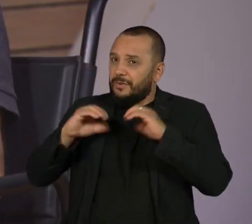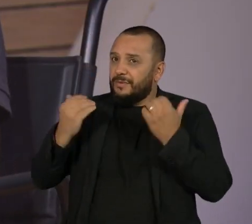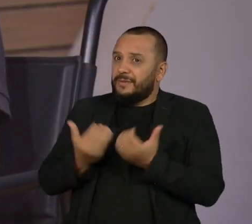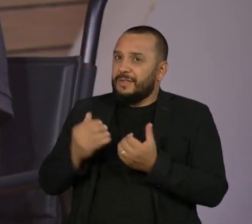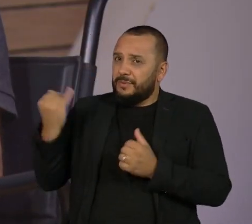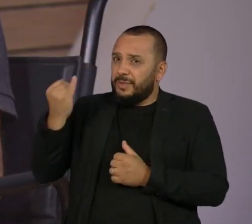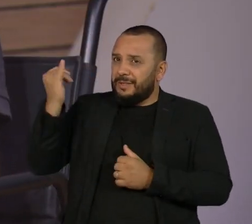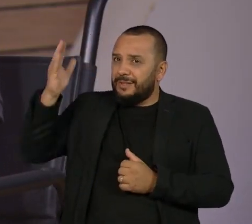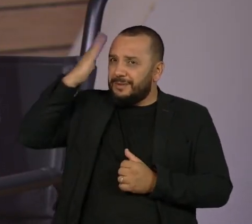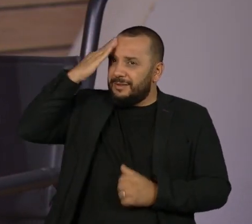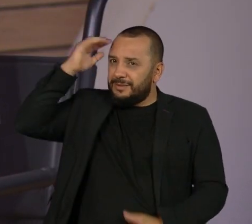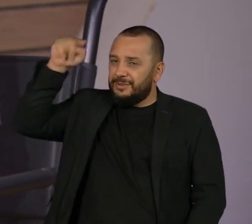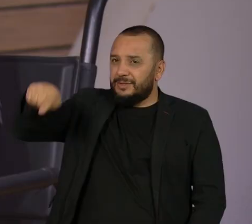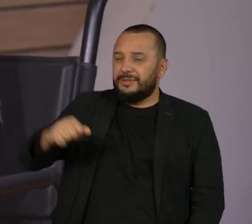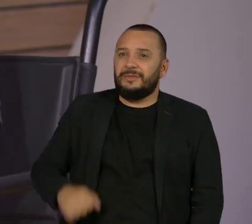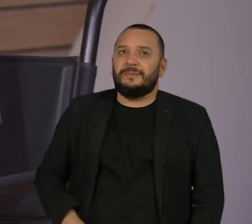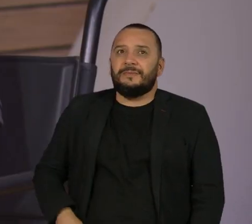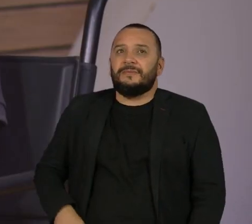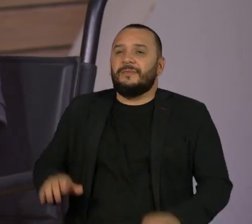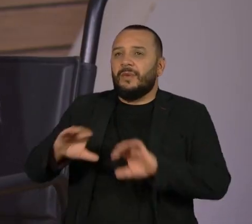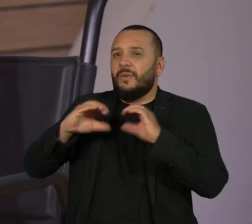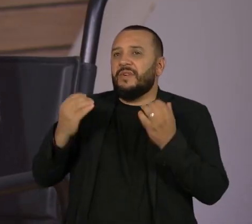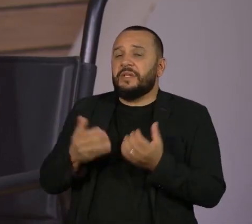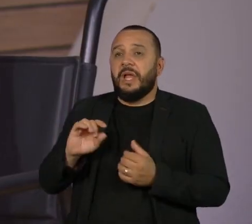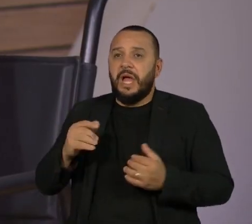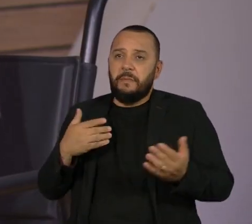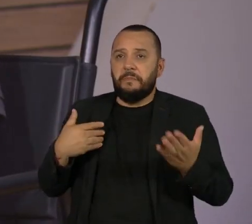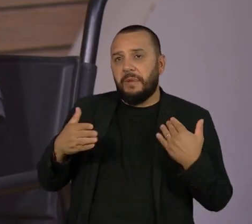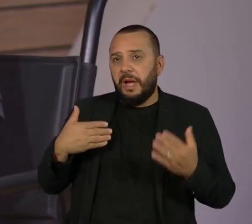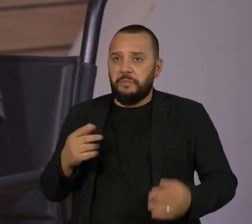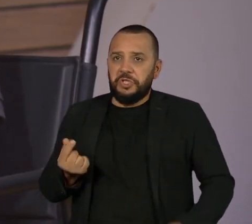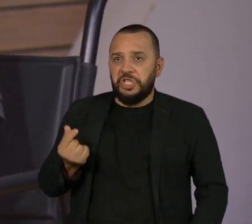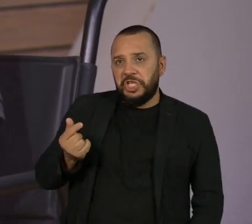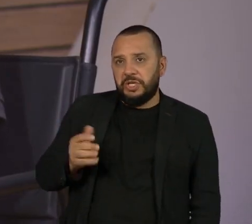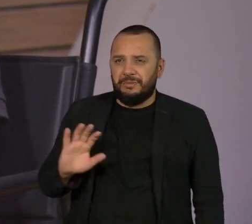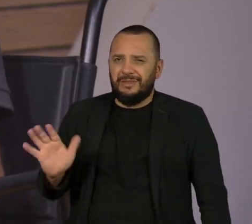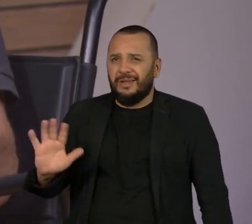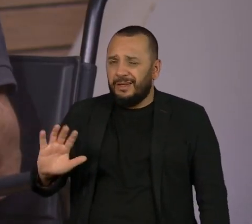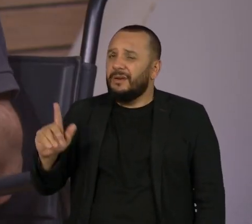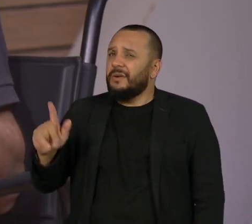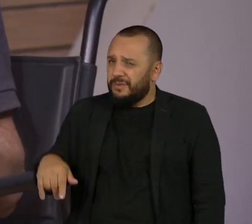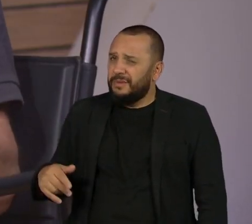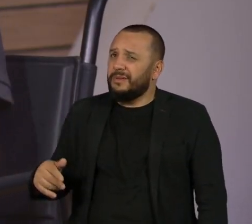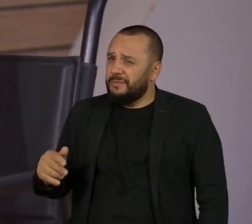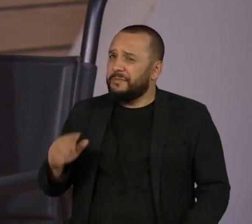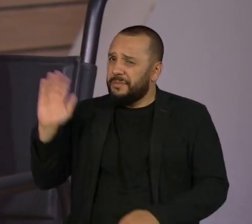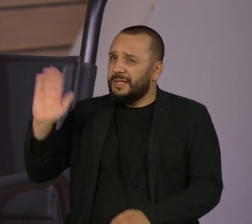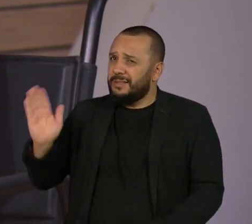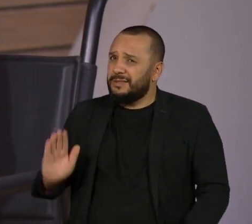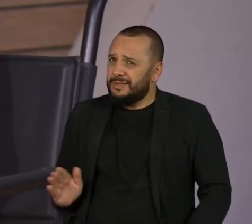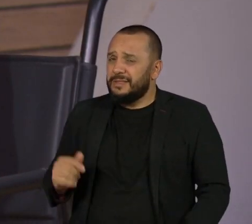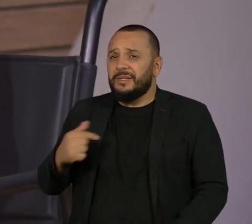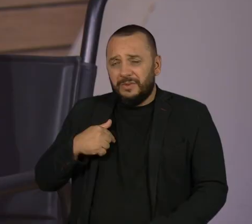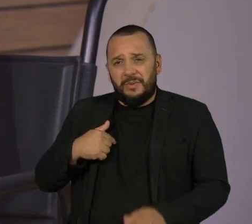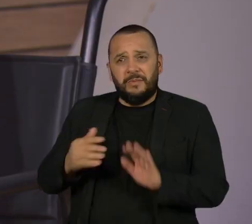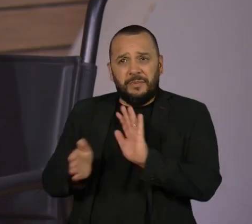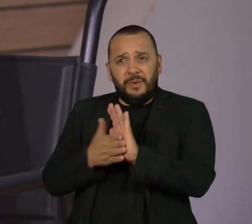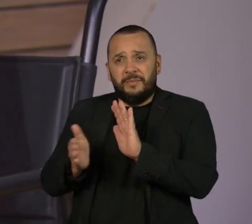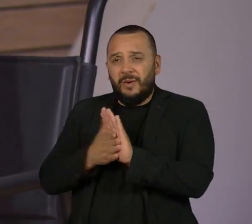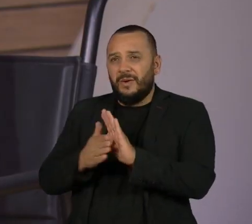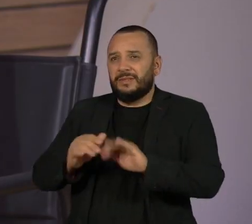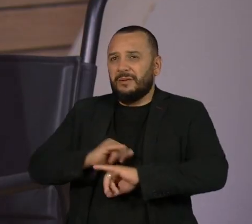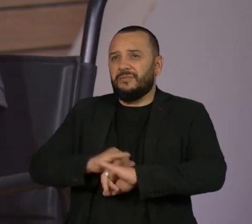isso. Essas conferências não são papo de gringo, não foi feito para impedir o Brasil de desenvolver. O Brasil levou essa proposta para o